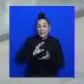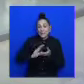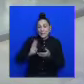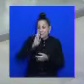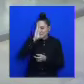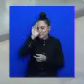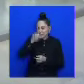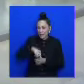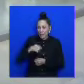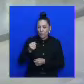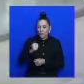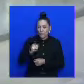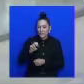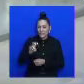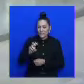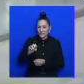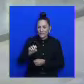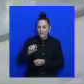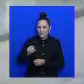prêmio estimado de